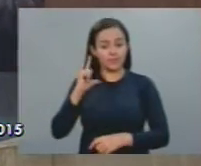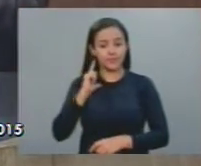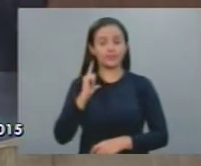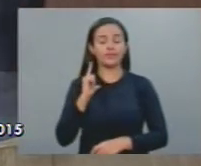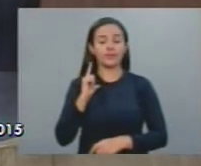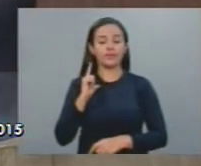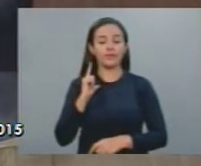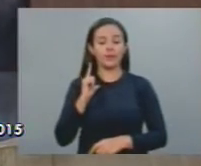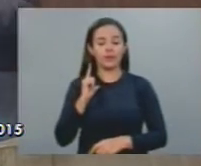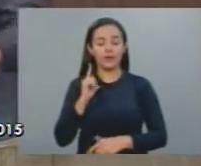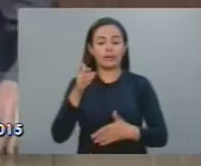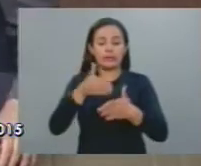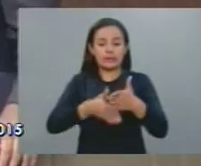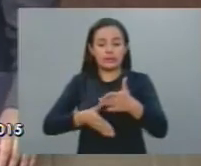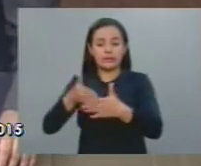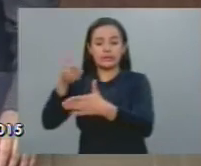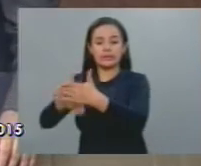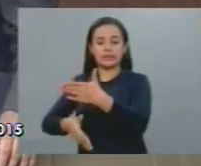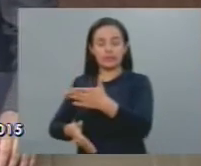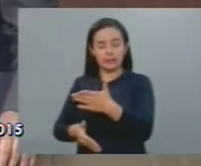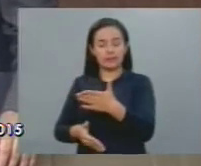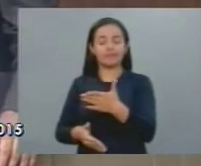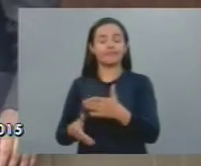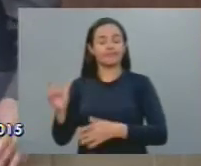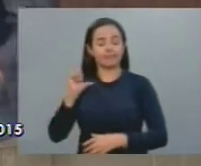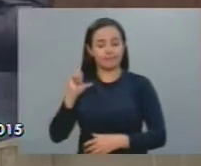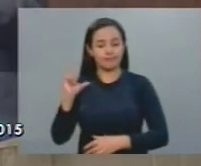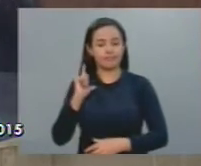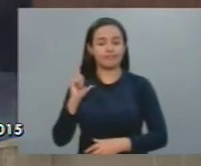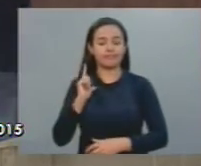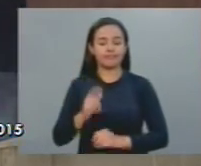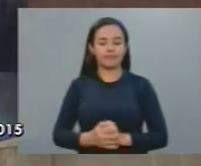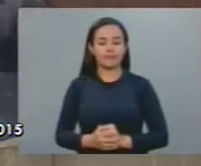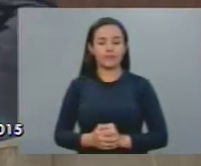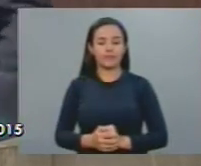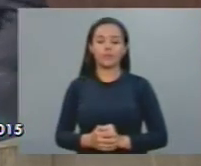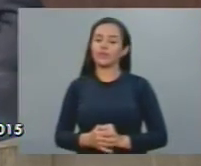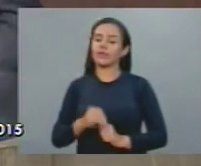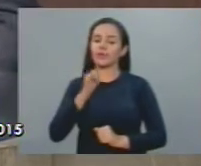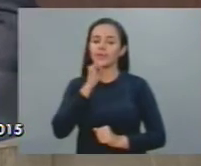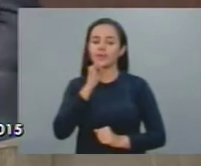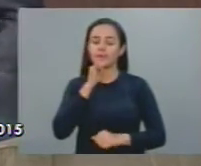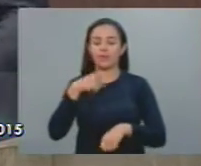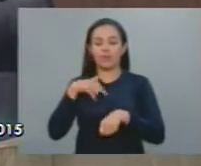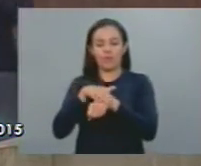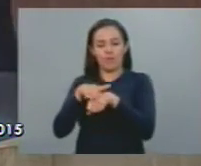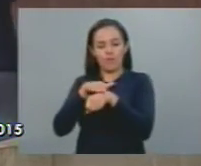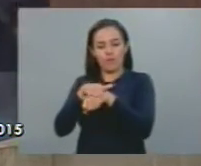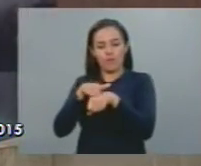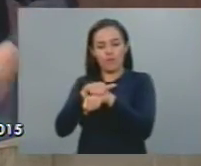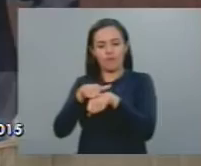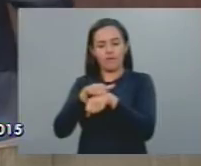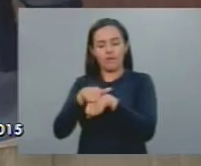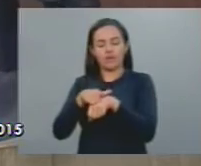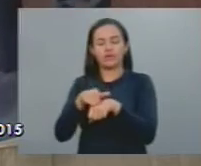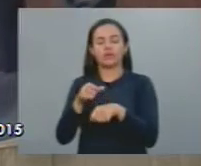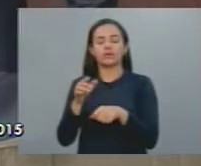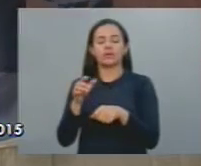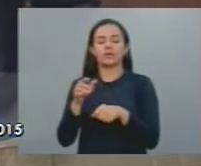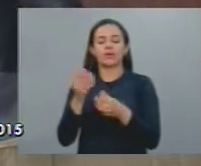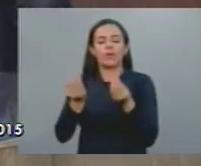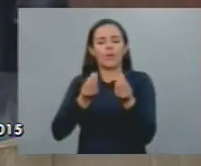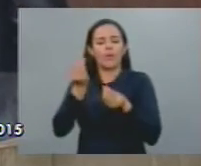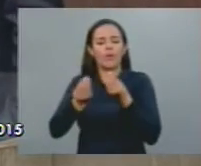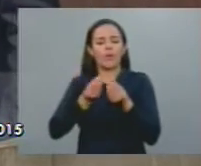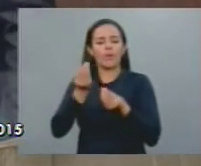limites enormes da democracia representativa, veja, há pouco conversávamos como